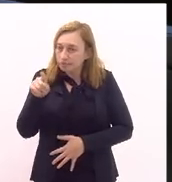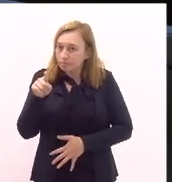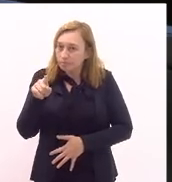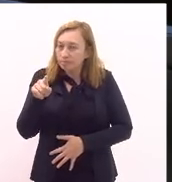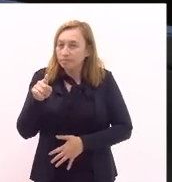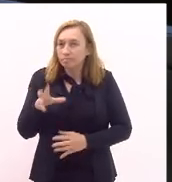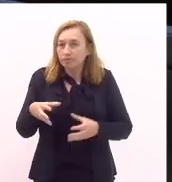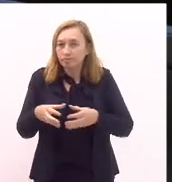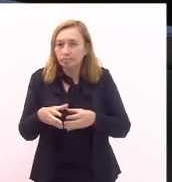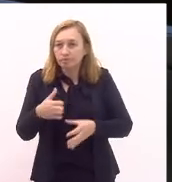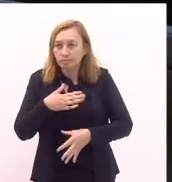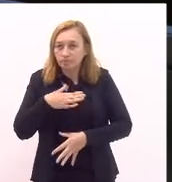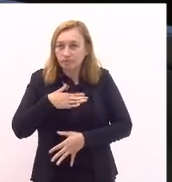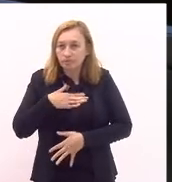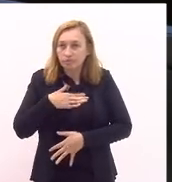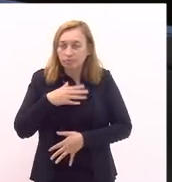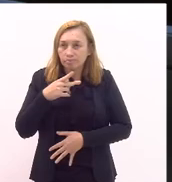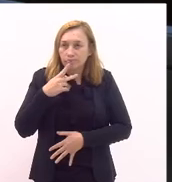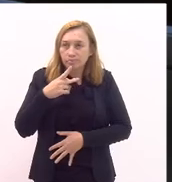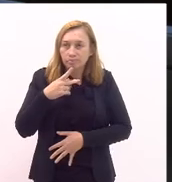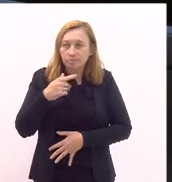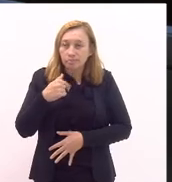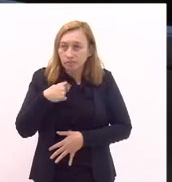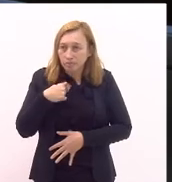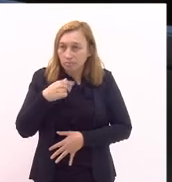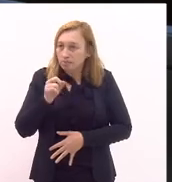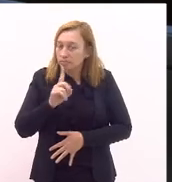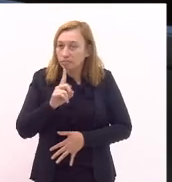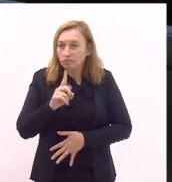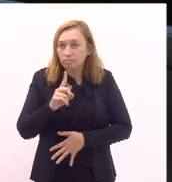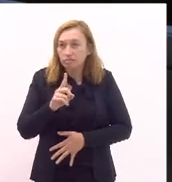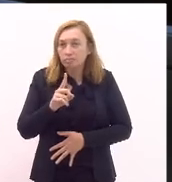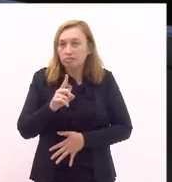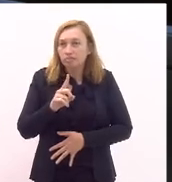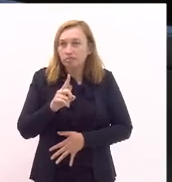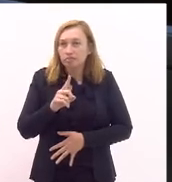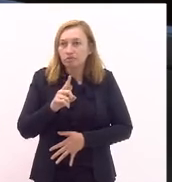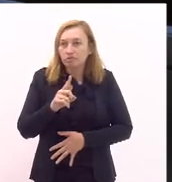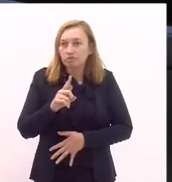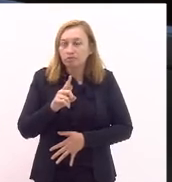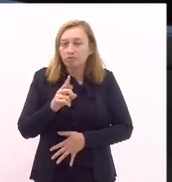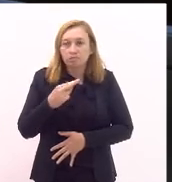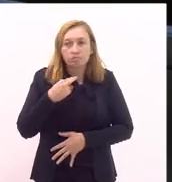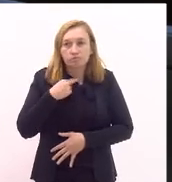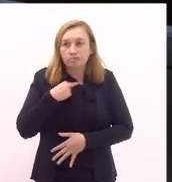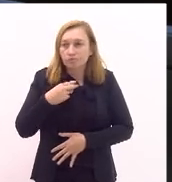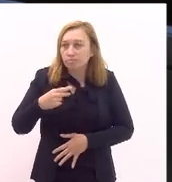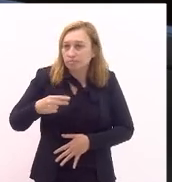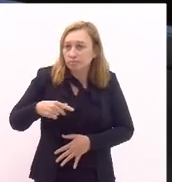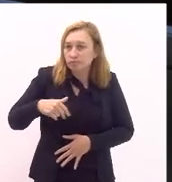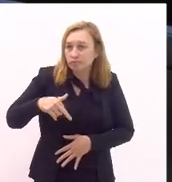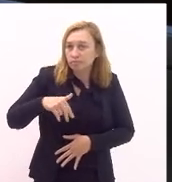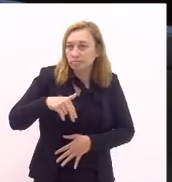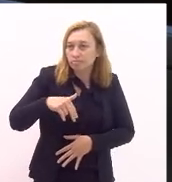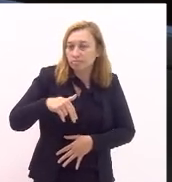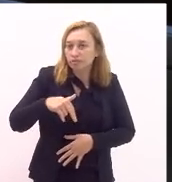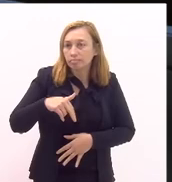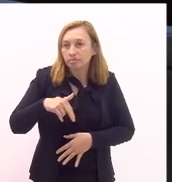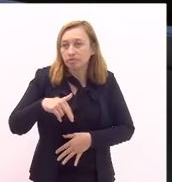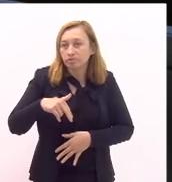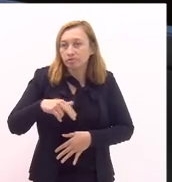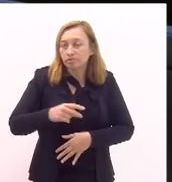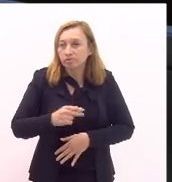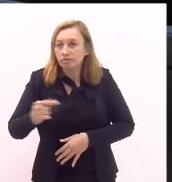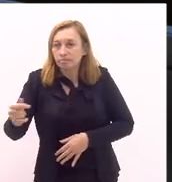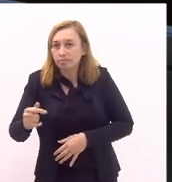meu pessoal eu digo gente eu não estou ainda em condição de de tá saindo eu ainda estou chorando assim